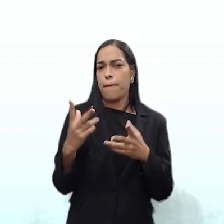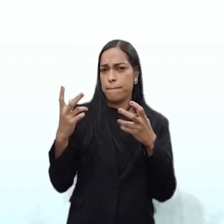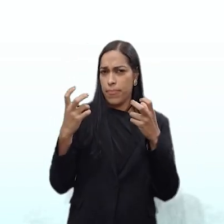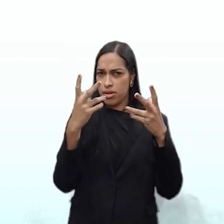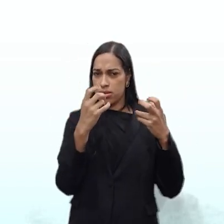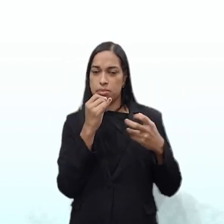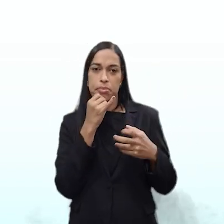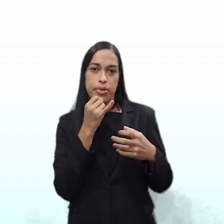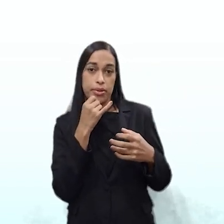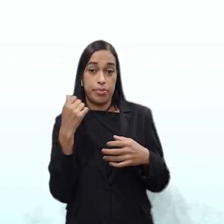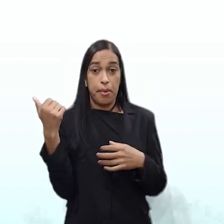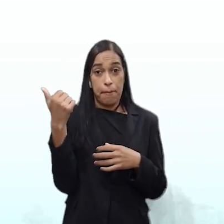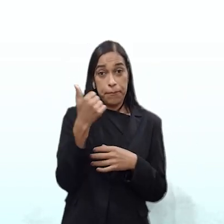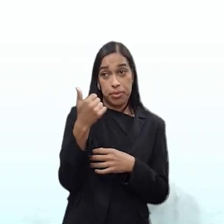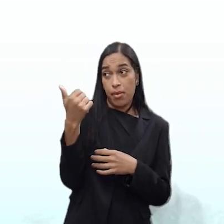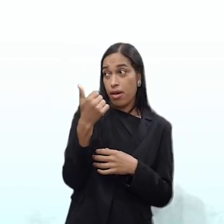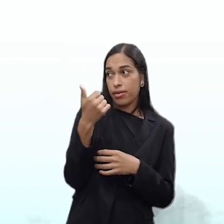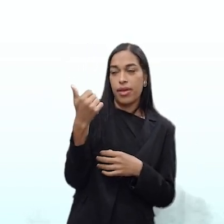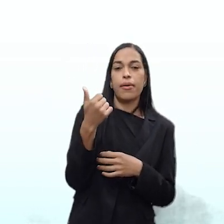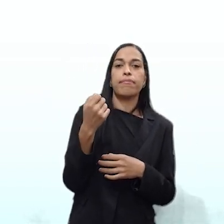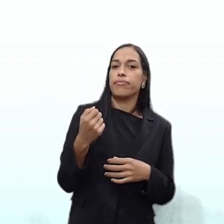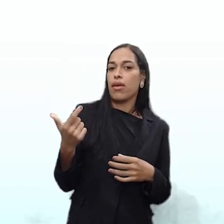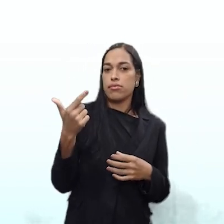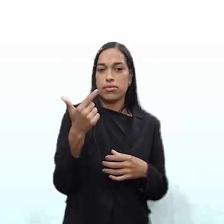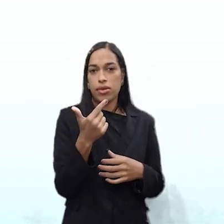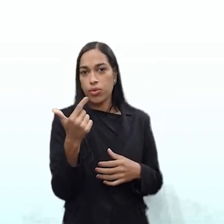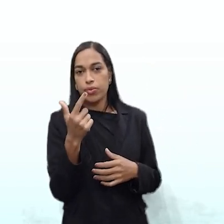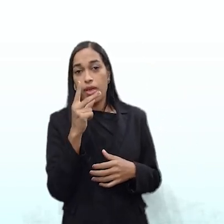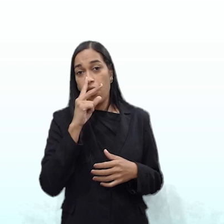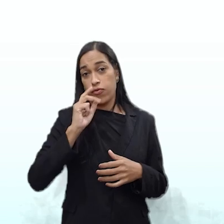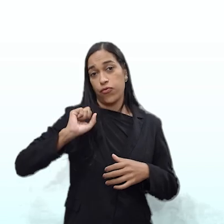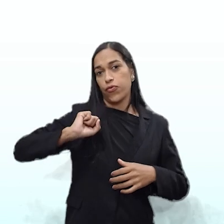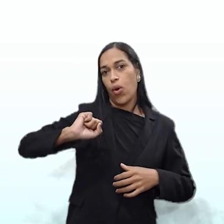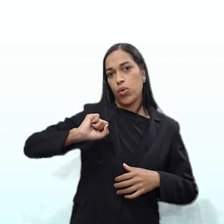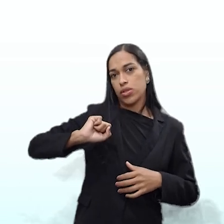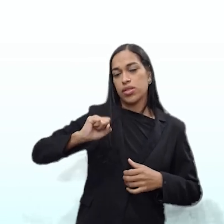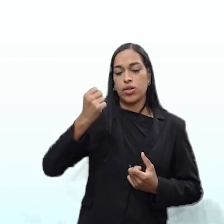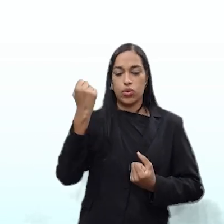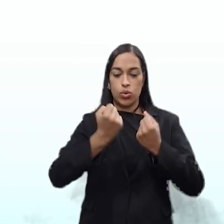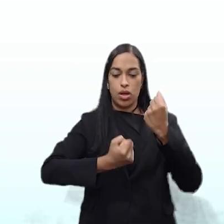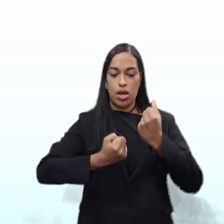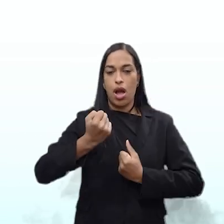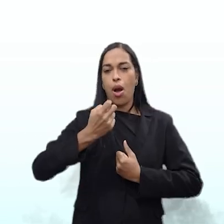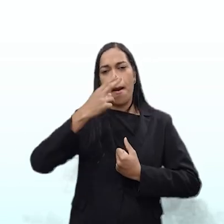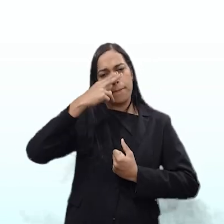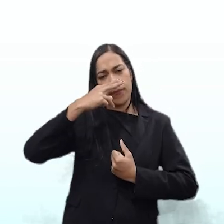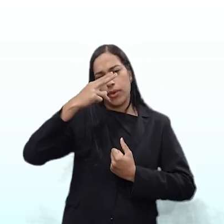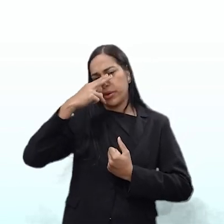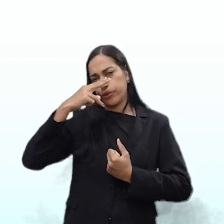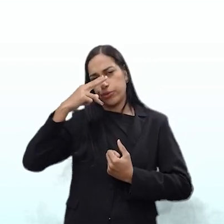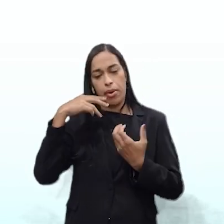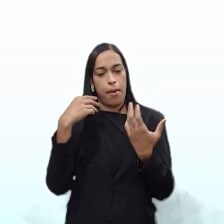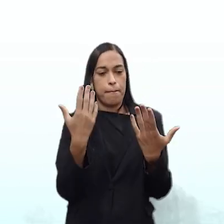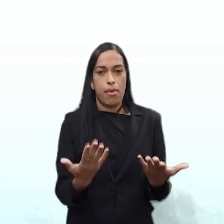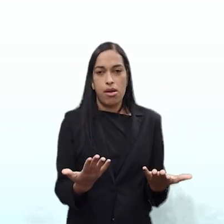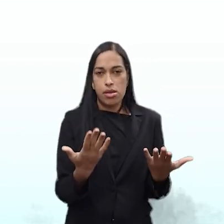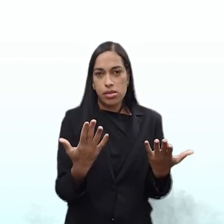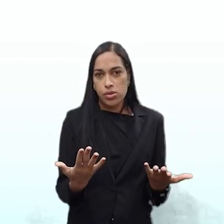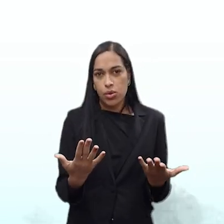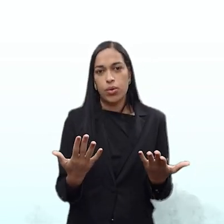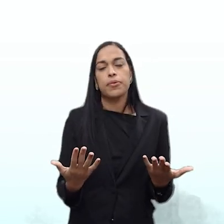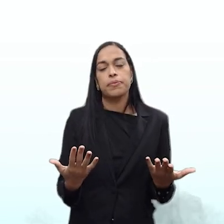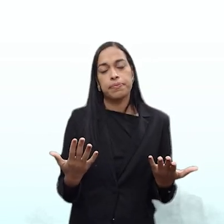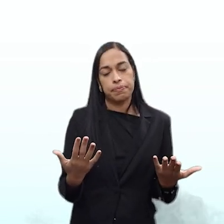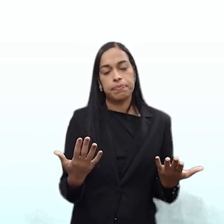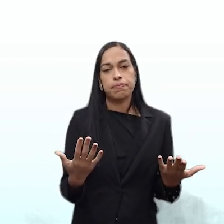Percebam que na primeira parte e na segunda, as forças que agem sobre o carro são as mesmas, a normal e o peso.